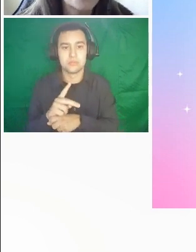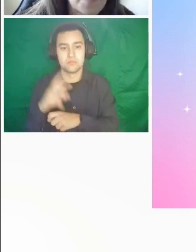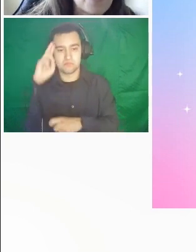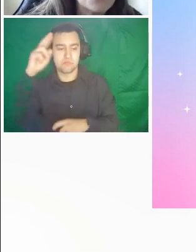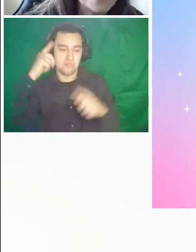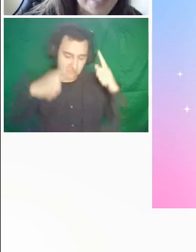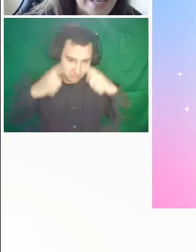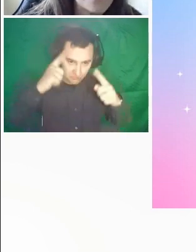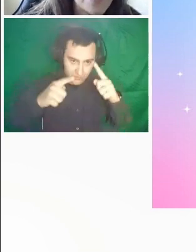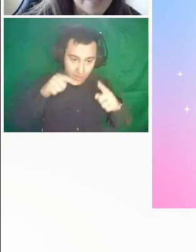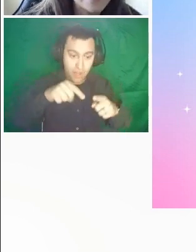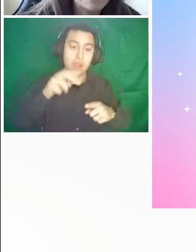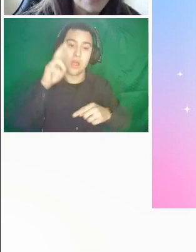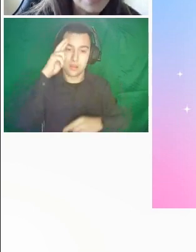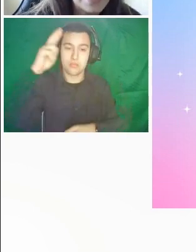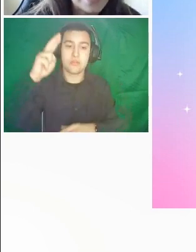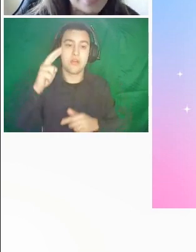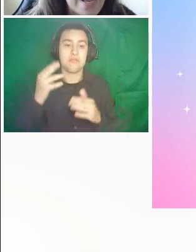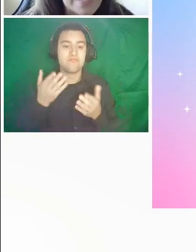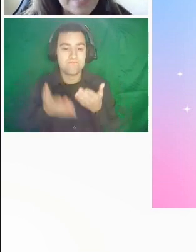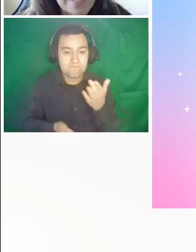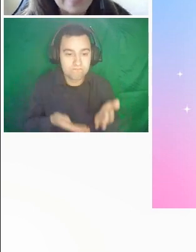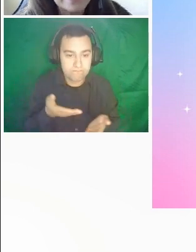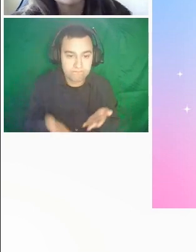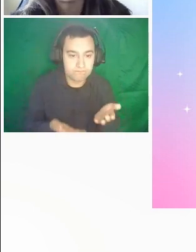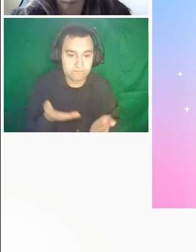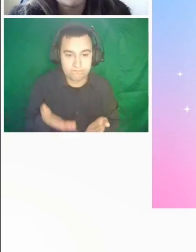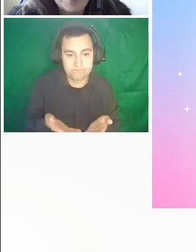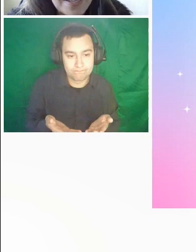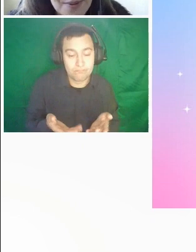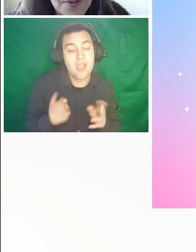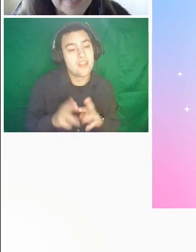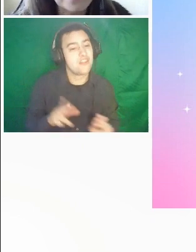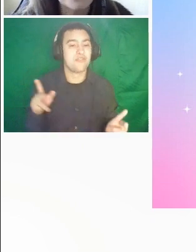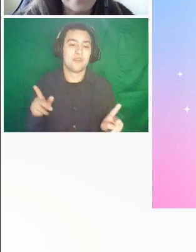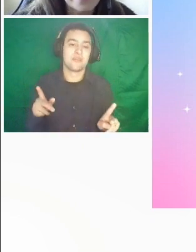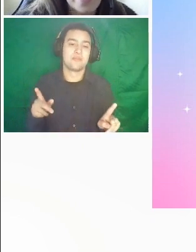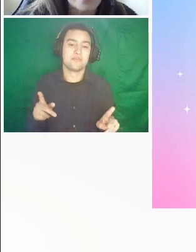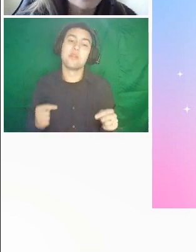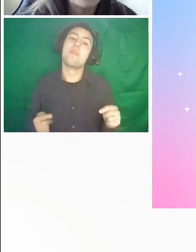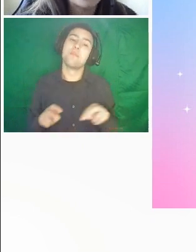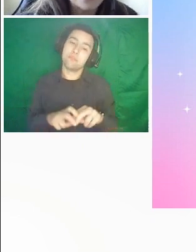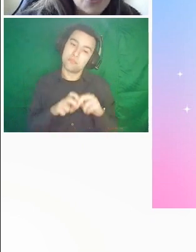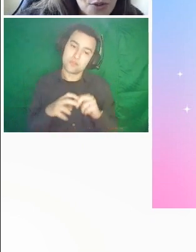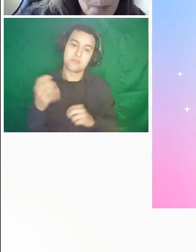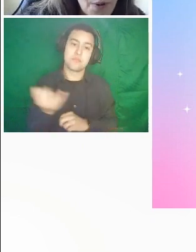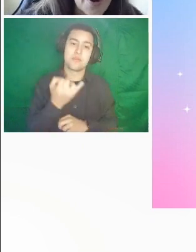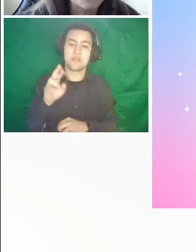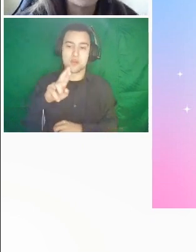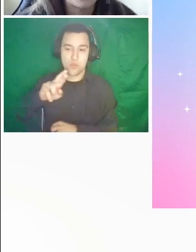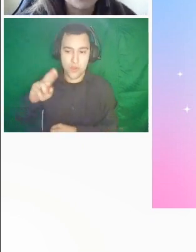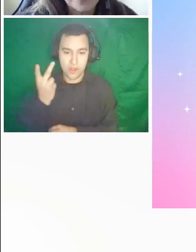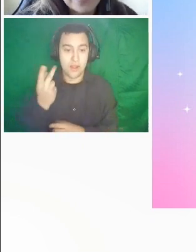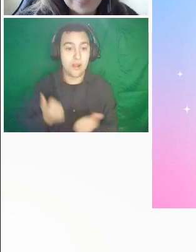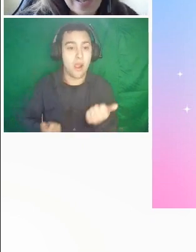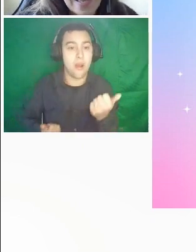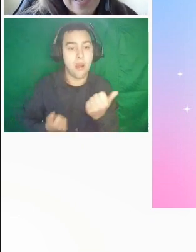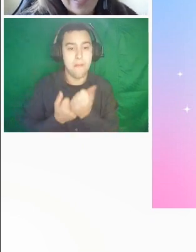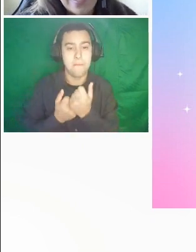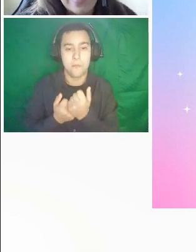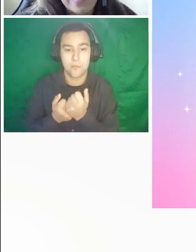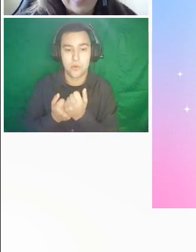Ela tá no papel de servir e aí entra novamente a importância do RH para dar tu suporte para toda